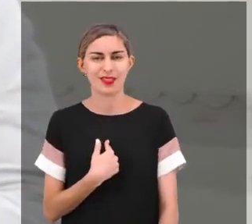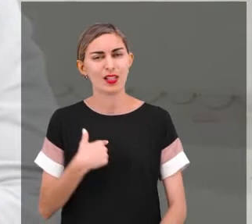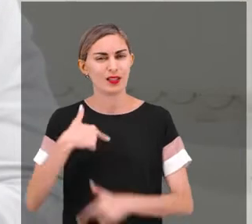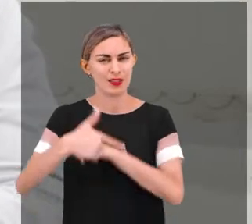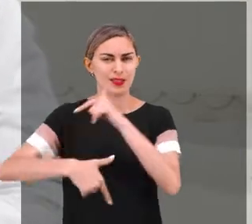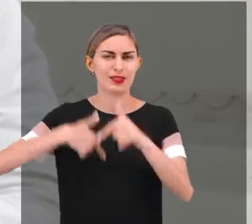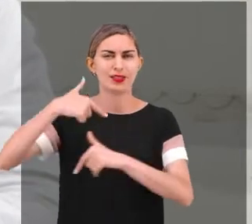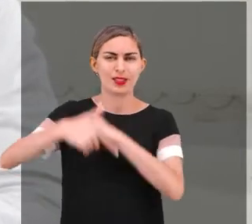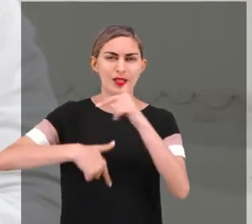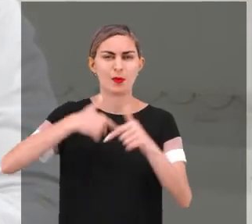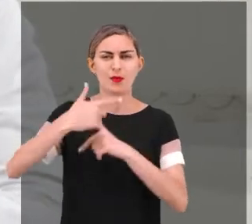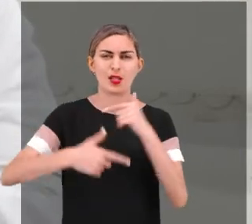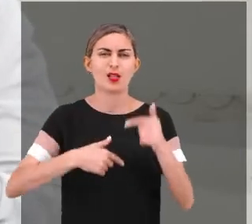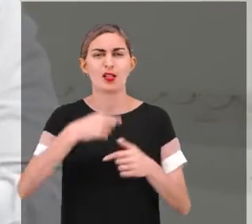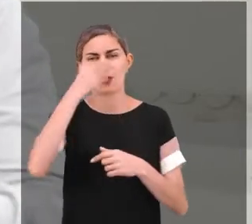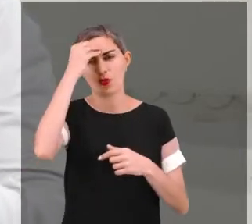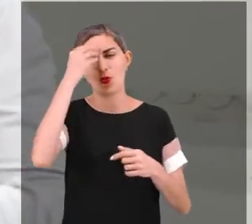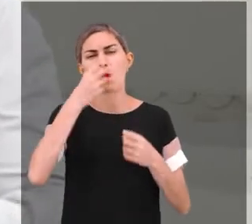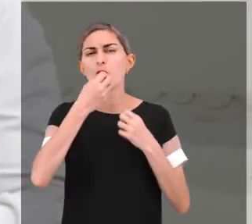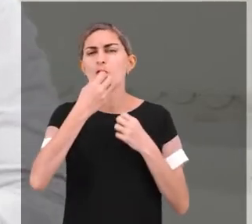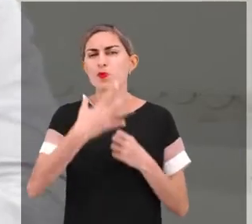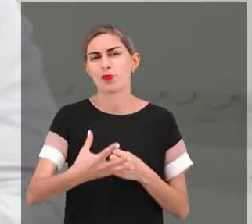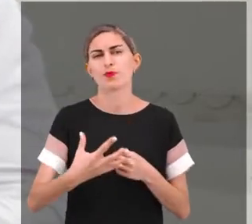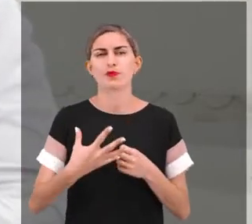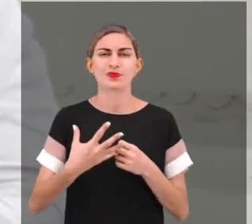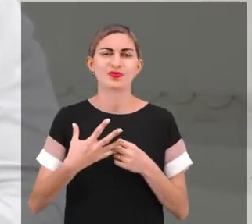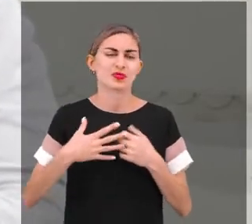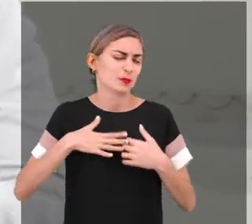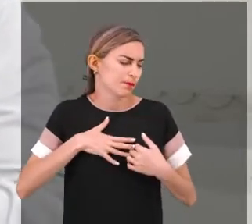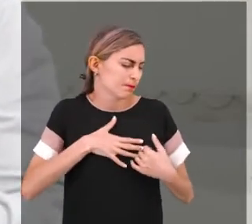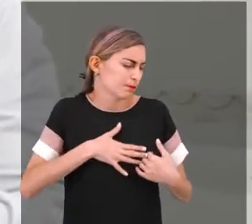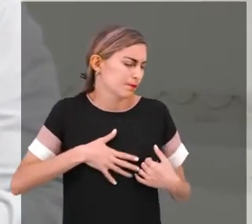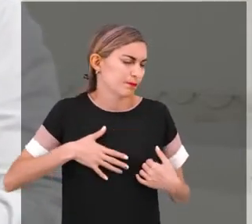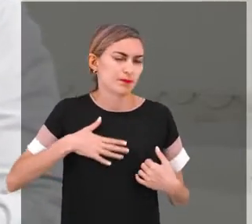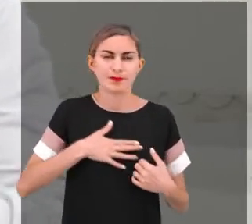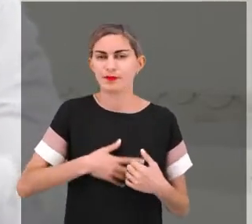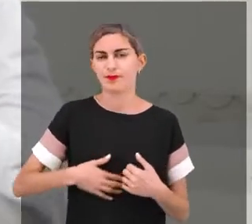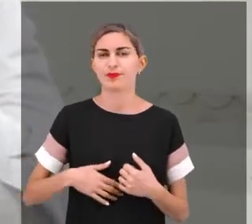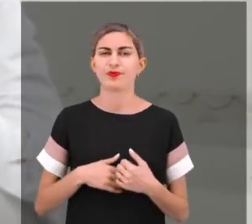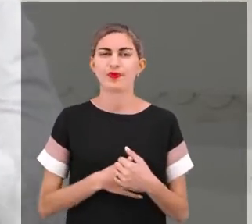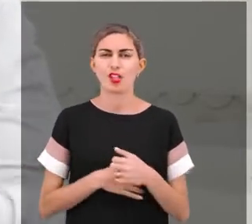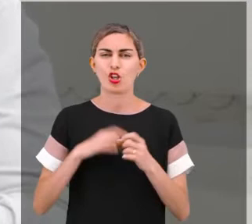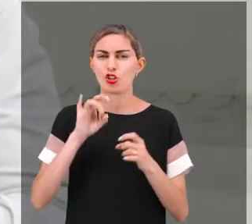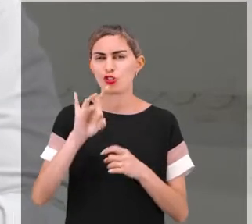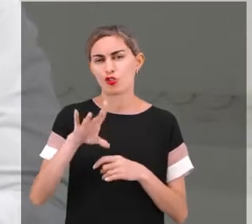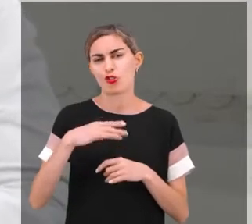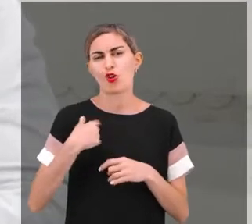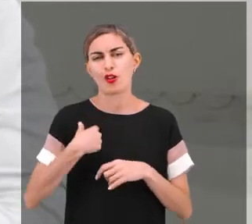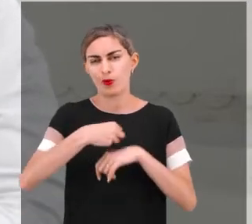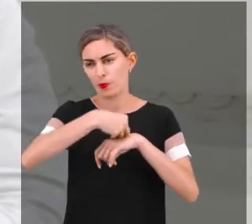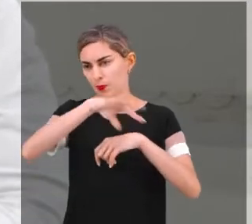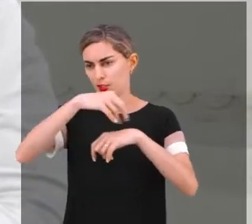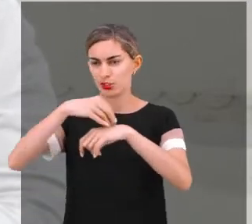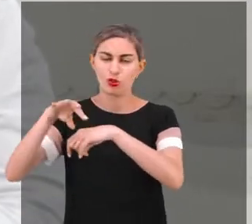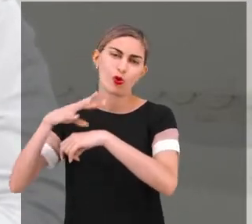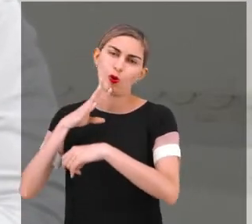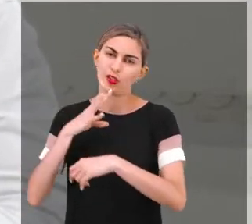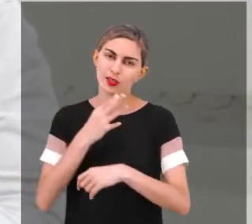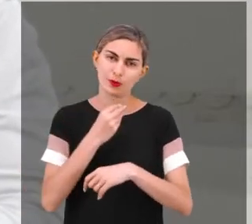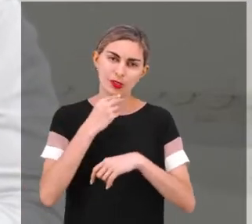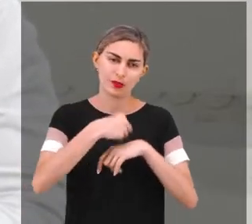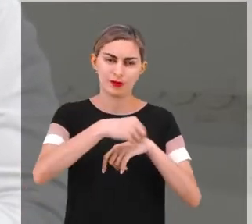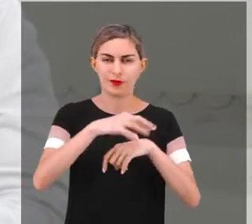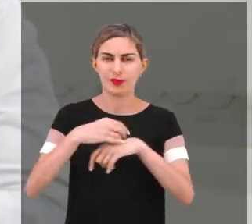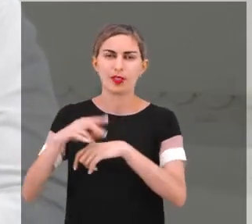Então foi um trabalho que ficou e que foi muito gratificante, não só por você ter repassado o